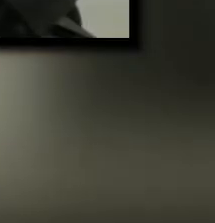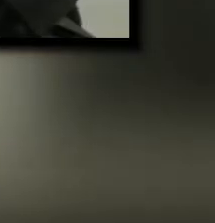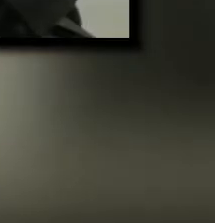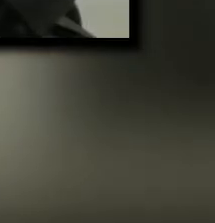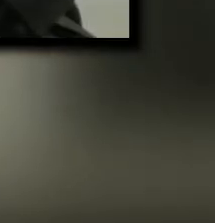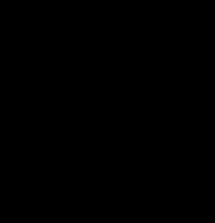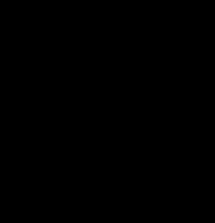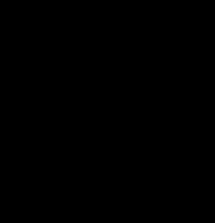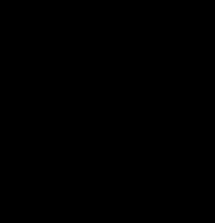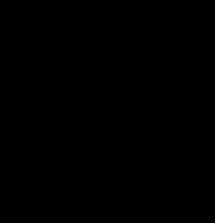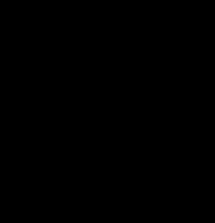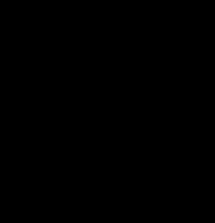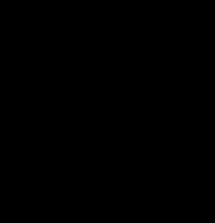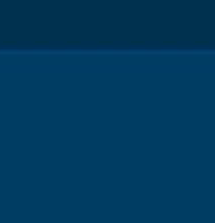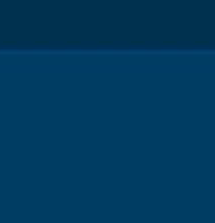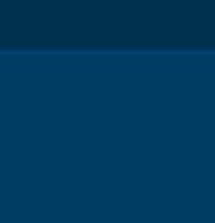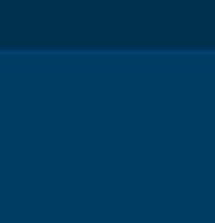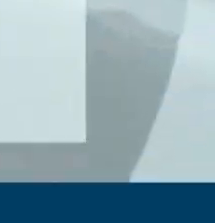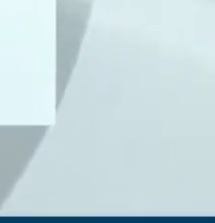Which part?